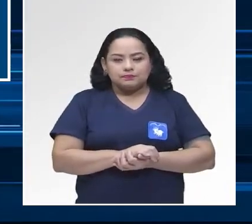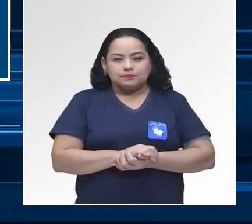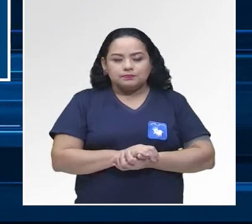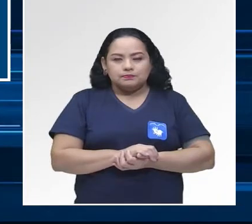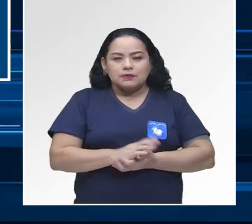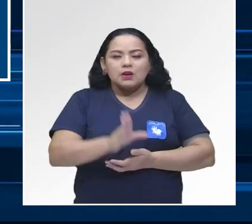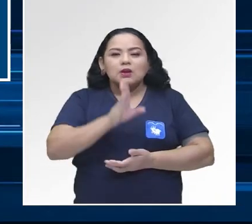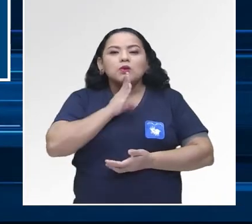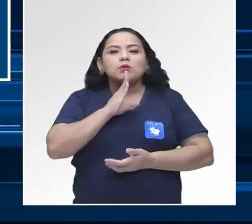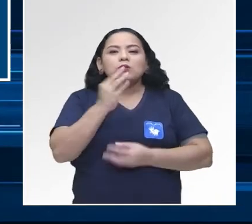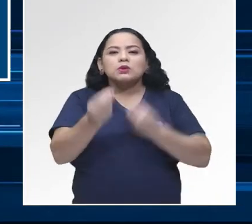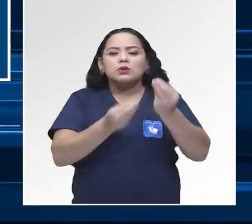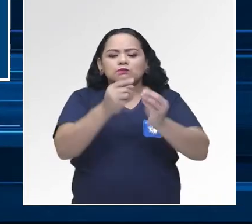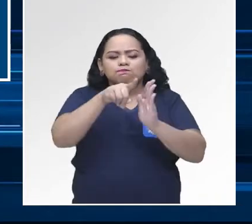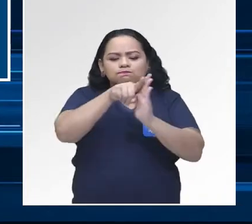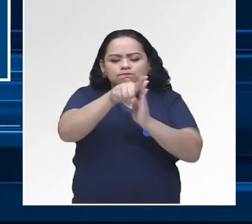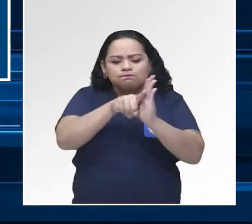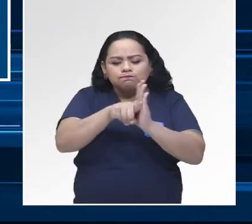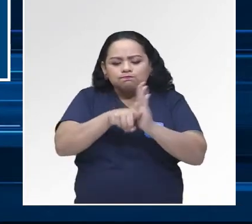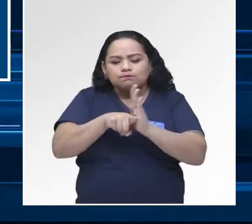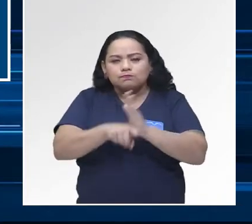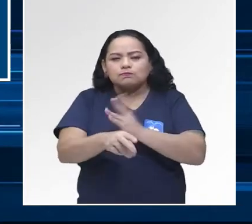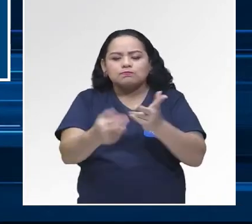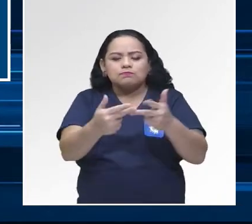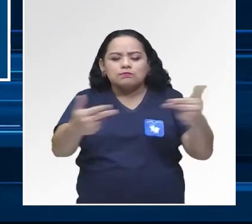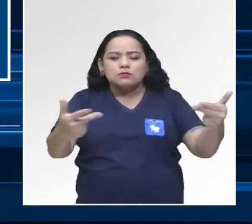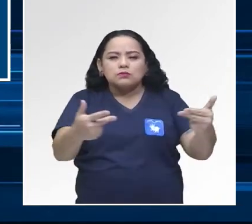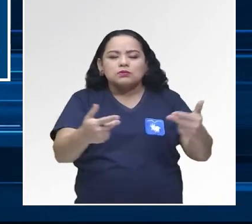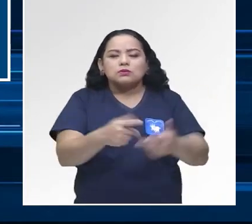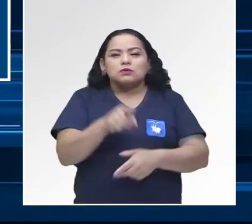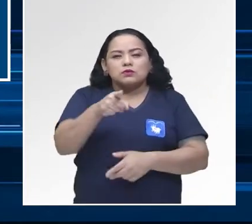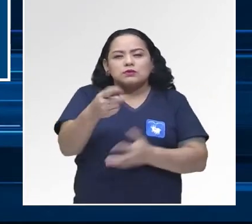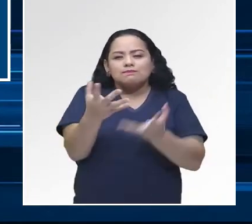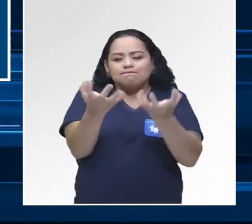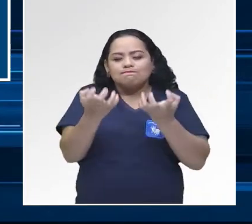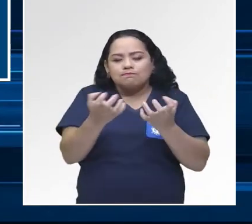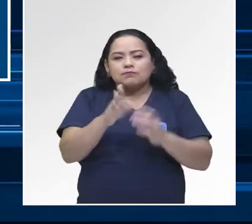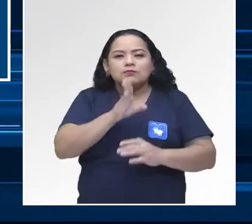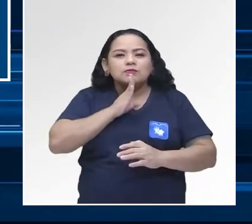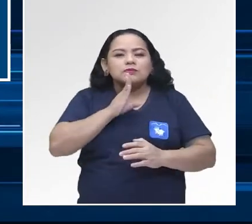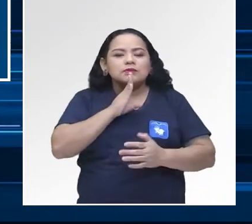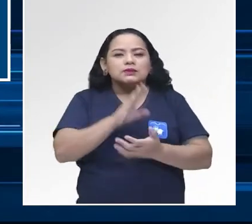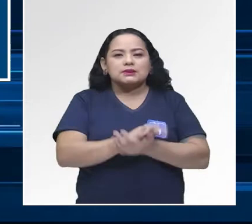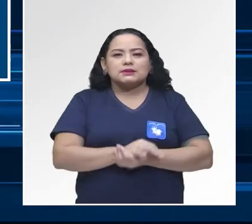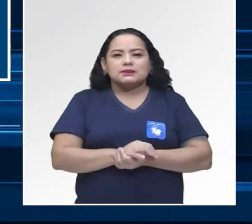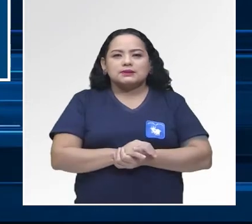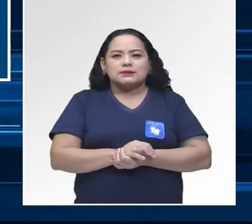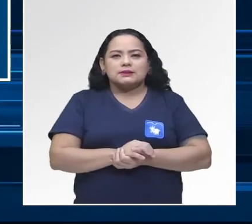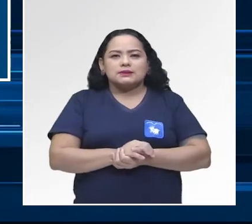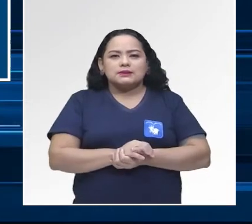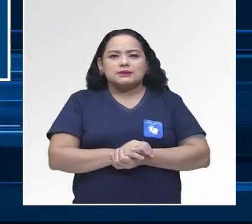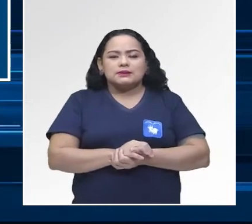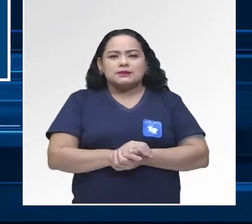Conhecer aquilo que é investigado. Você quer conhecer. Sem nenhum tipo de preconceito.